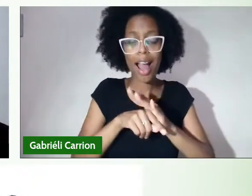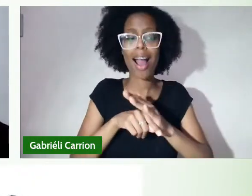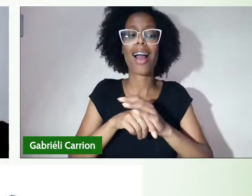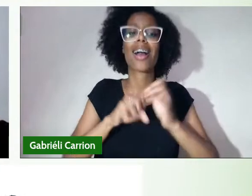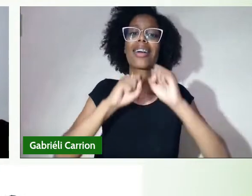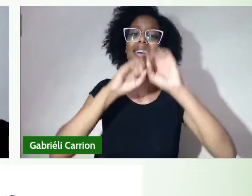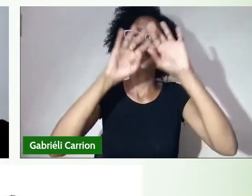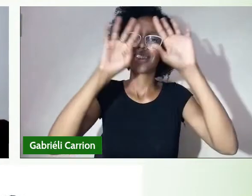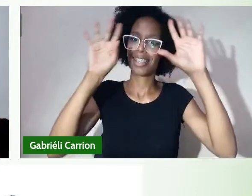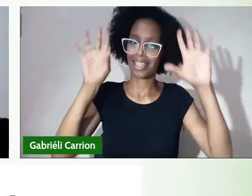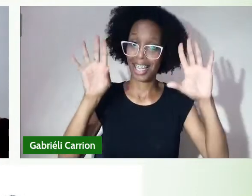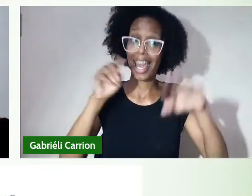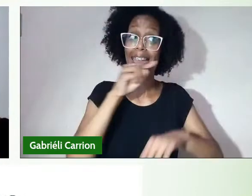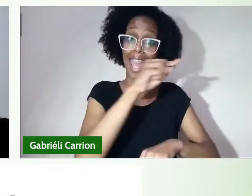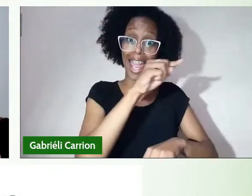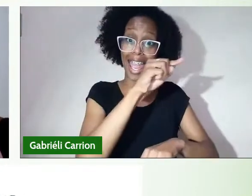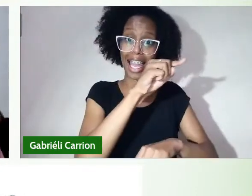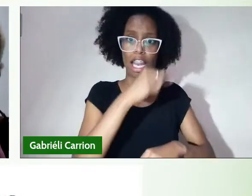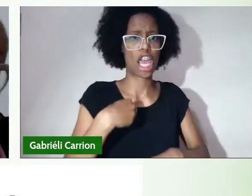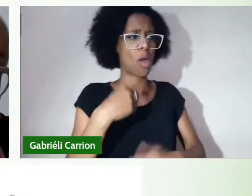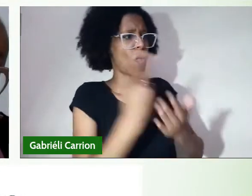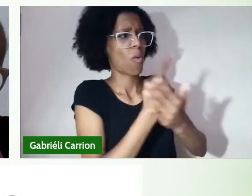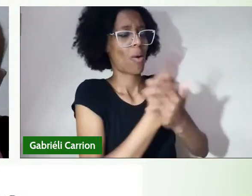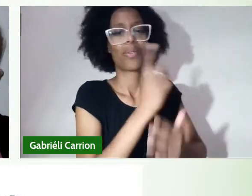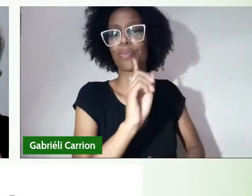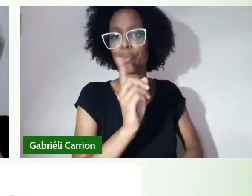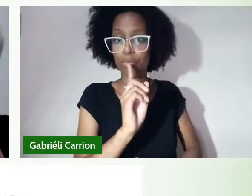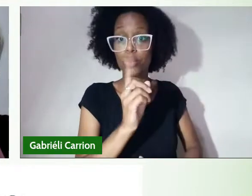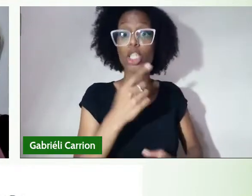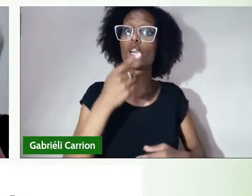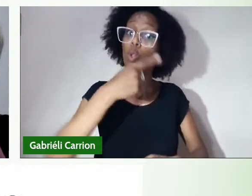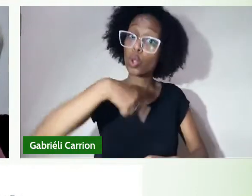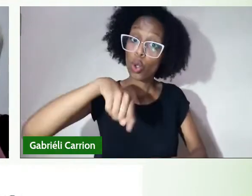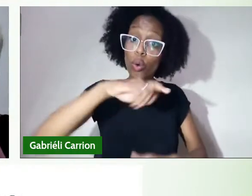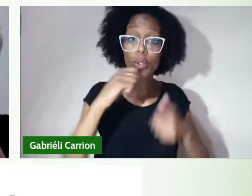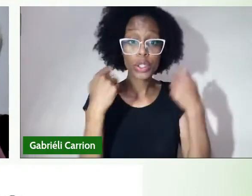observe. Então, eu acho que a gente tem que se...